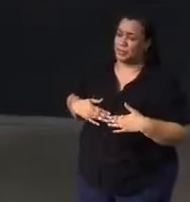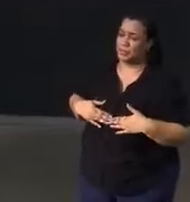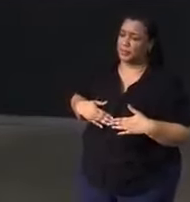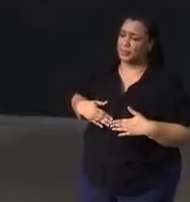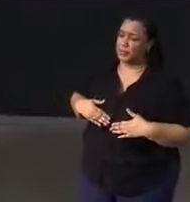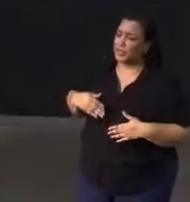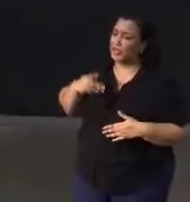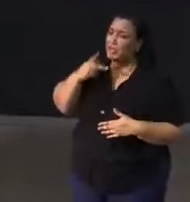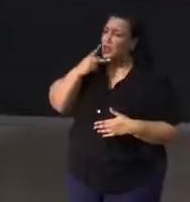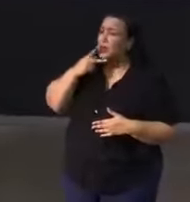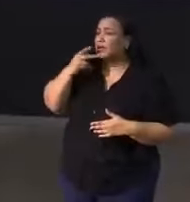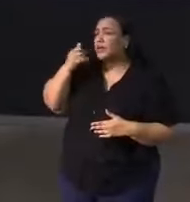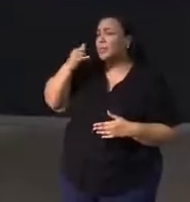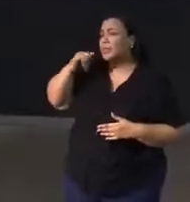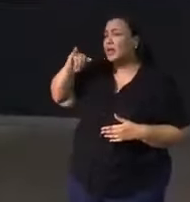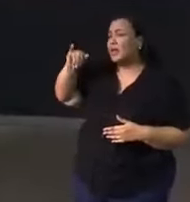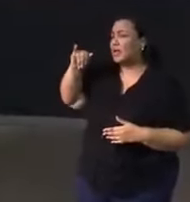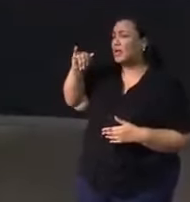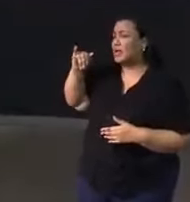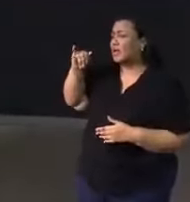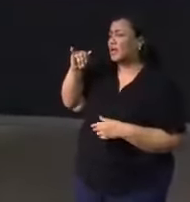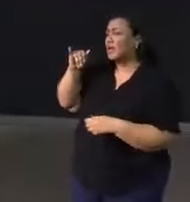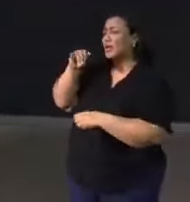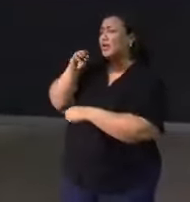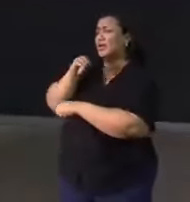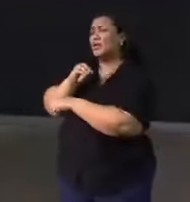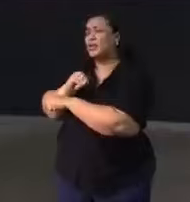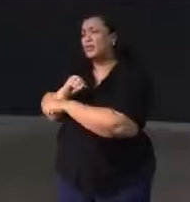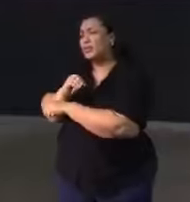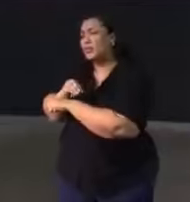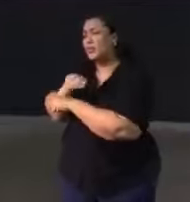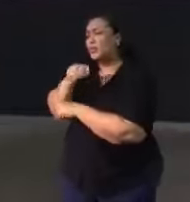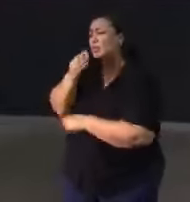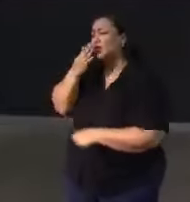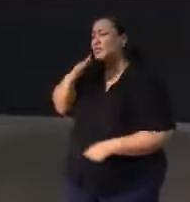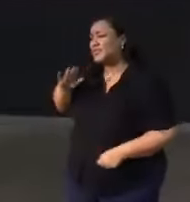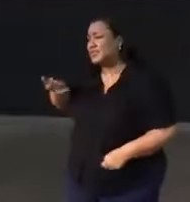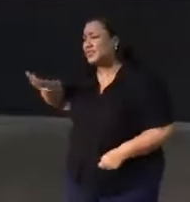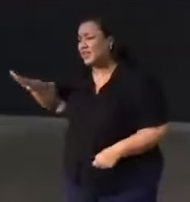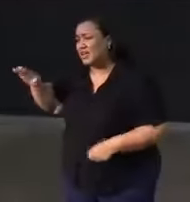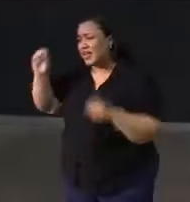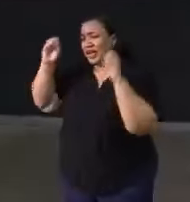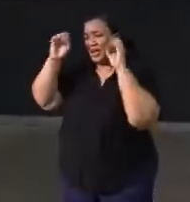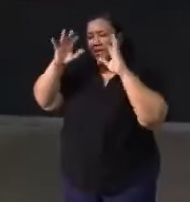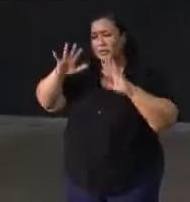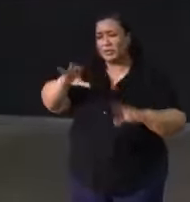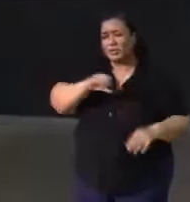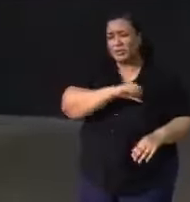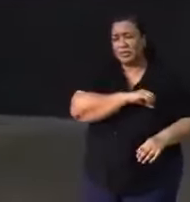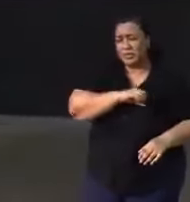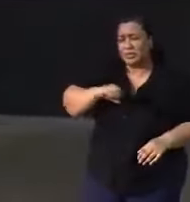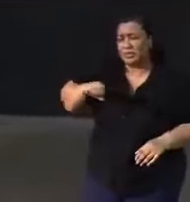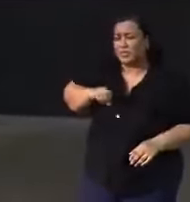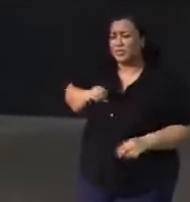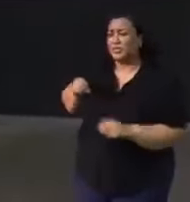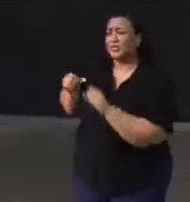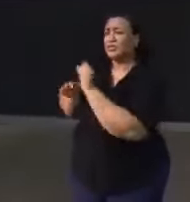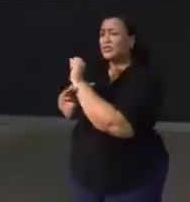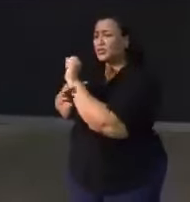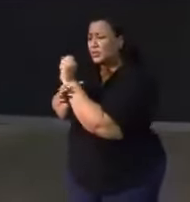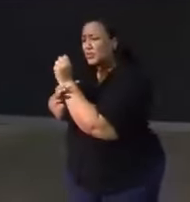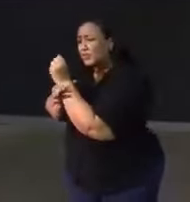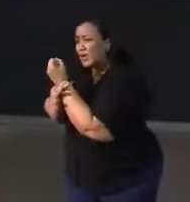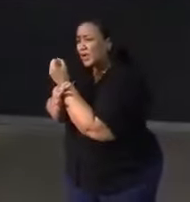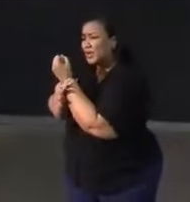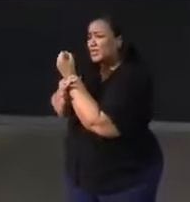Pai, guarda nossas crianças, abençoa os obreiros dessa casa, guarda-nos, Pai, com